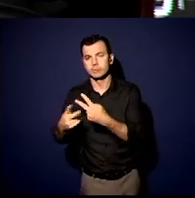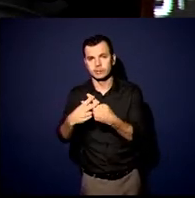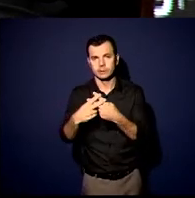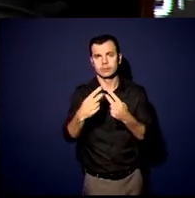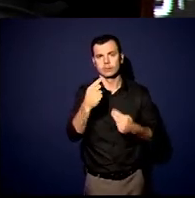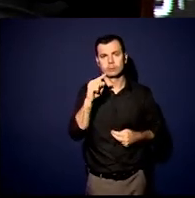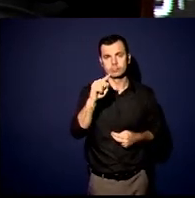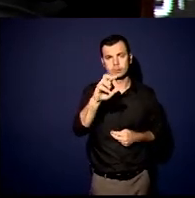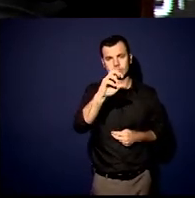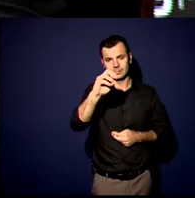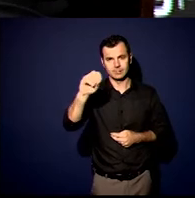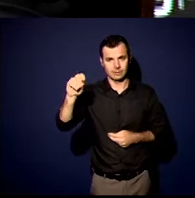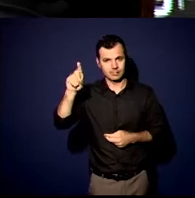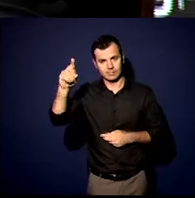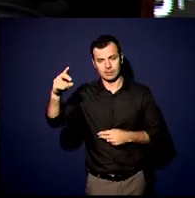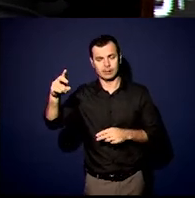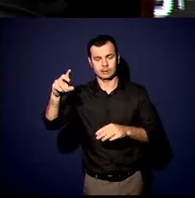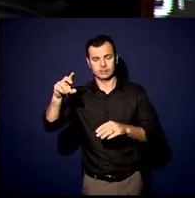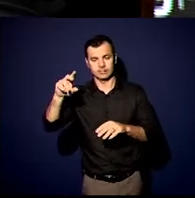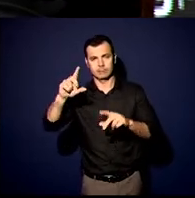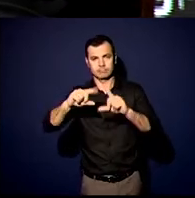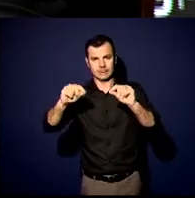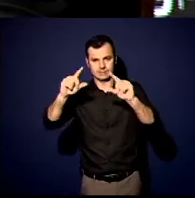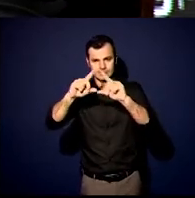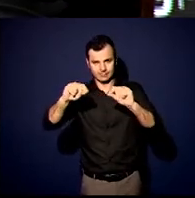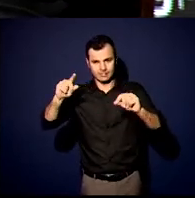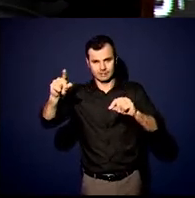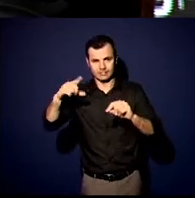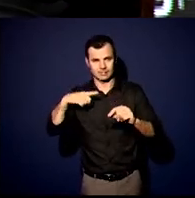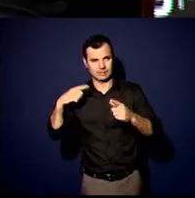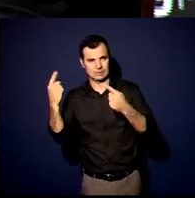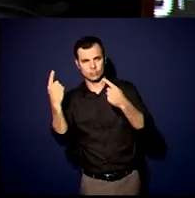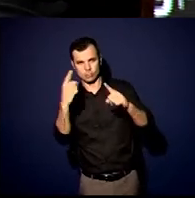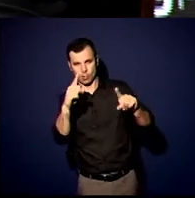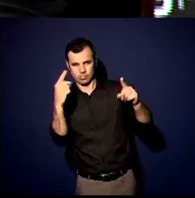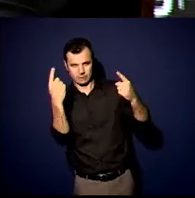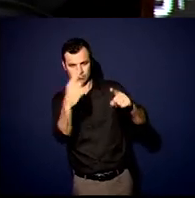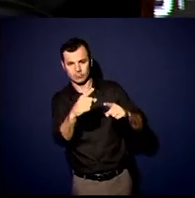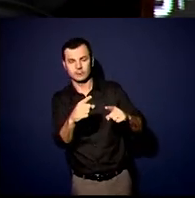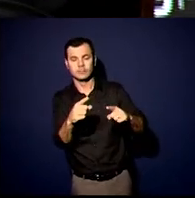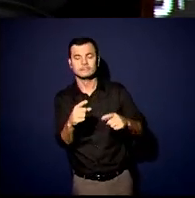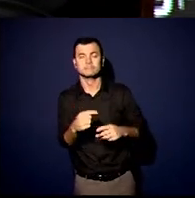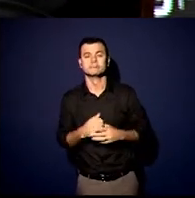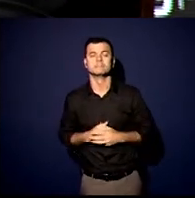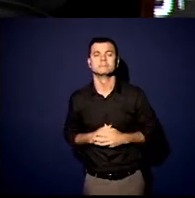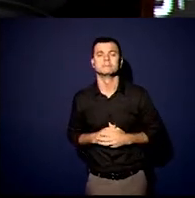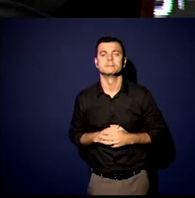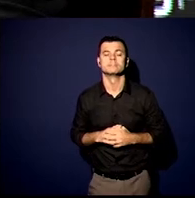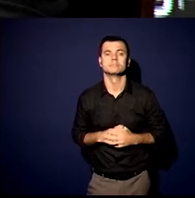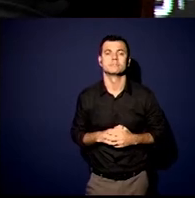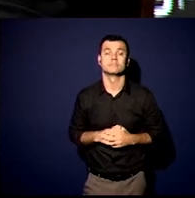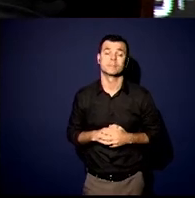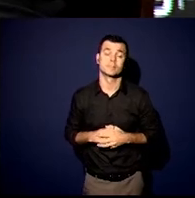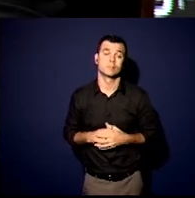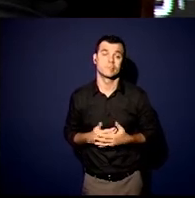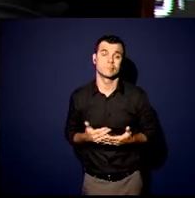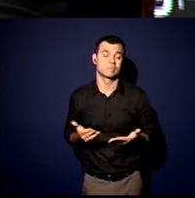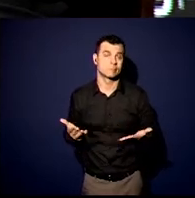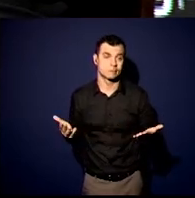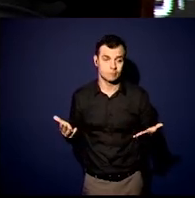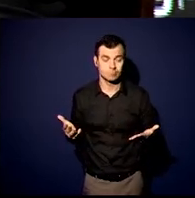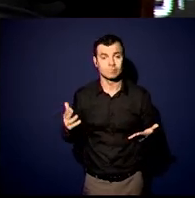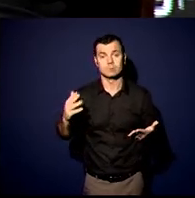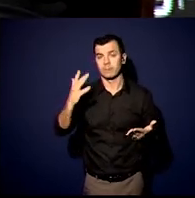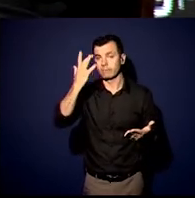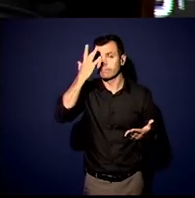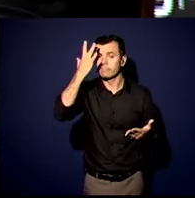em flagrante em Brasília no escopo dos atos terroristas que ali se verificar foi uma operação